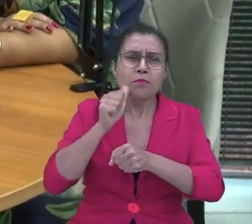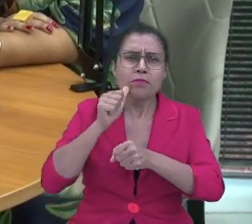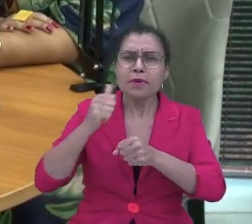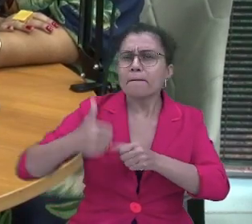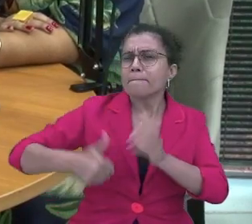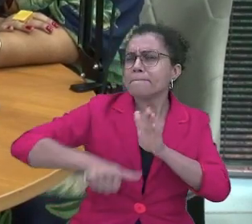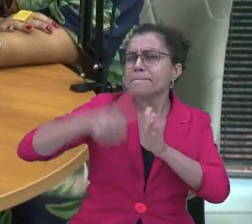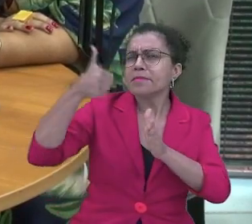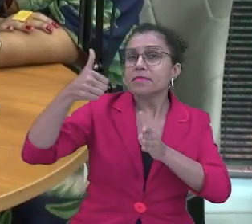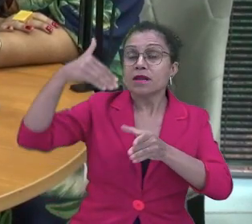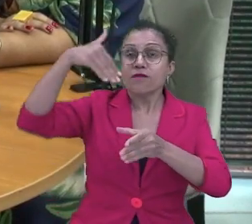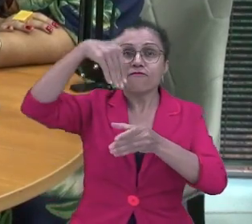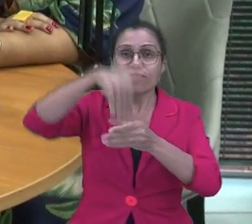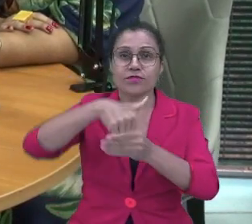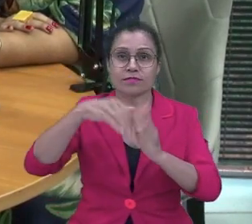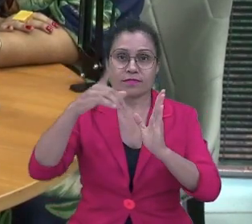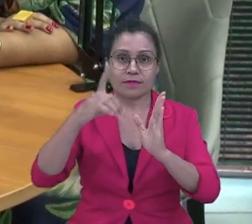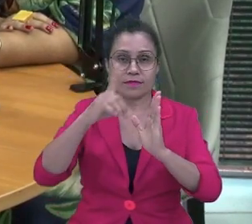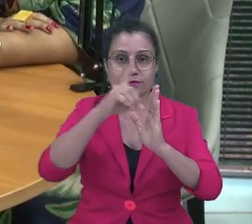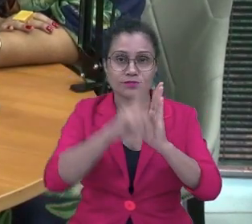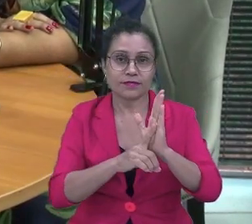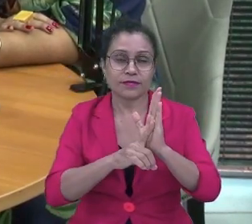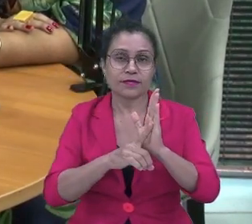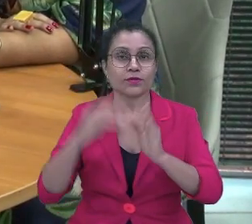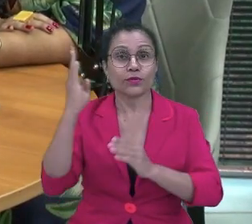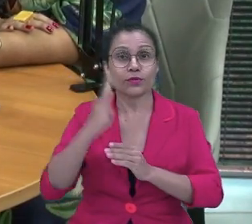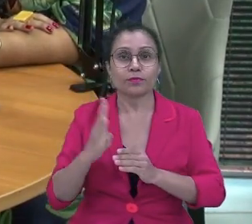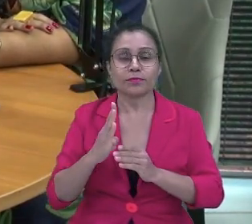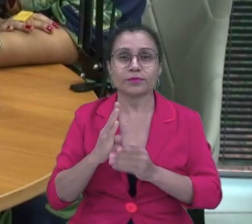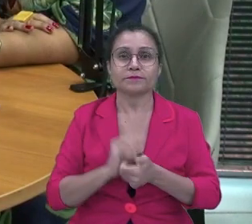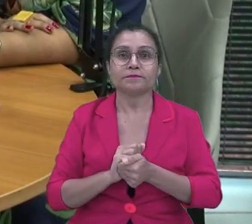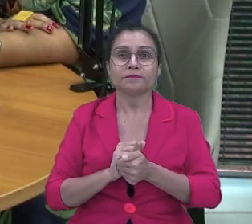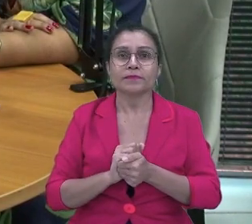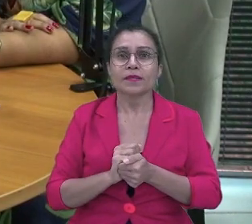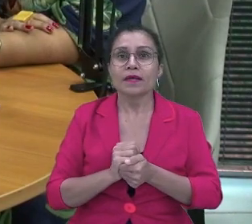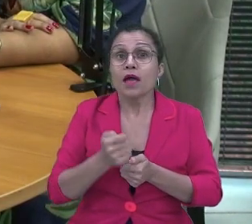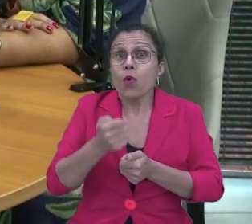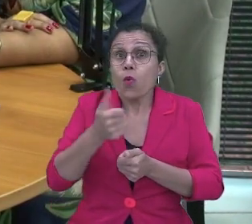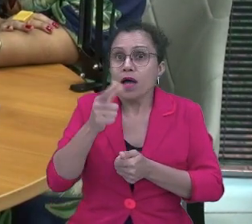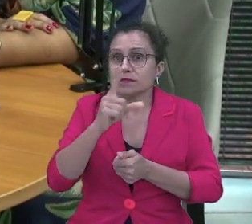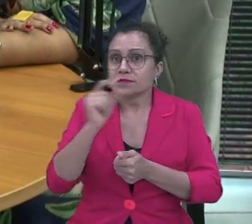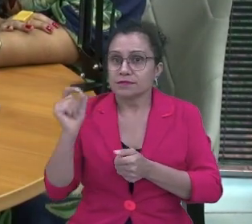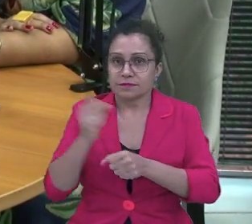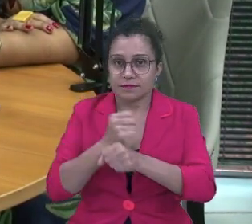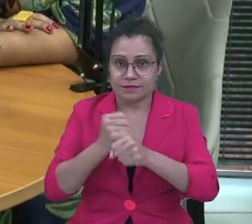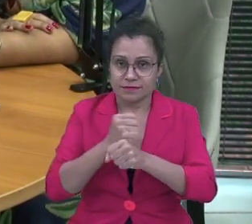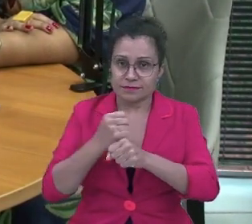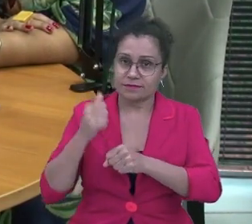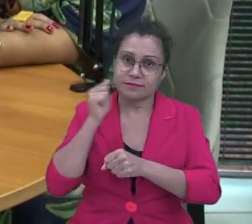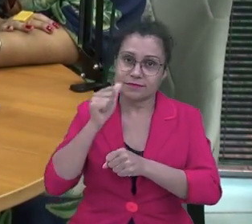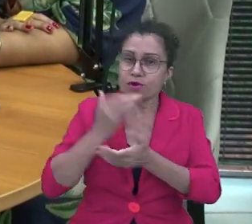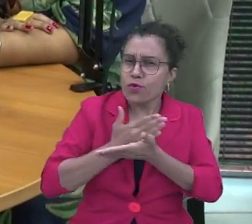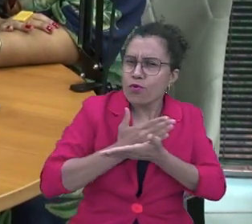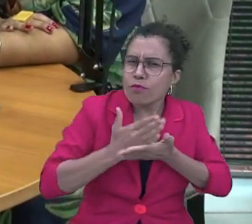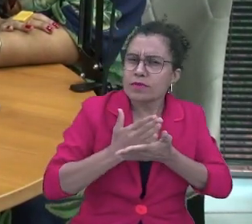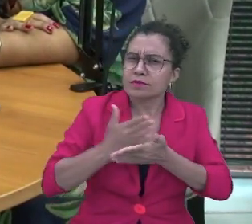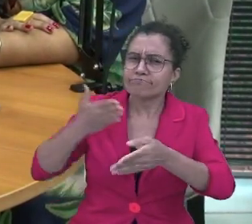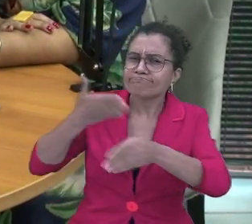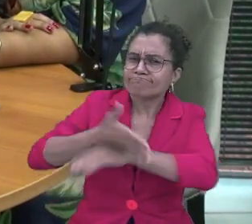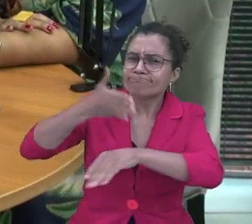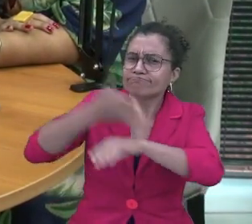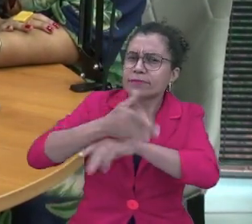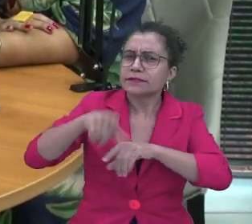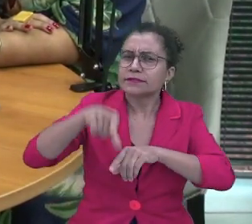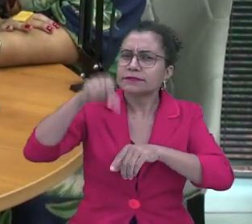pela primeira vez votar no Brasil. Isso significa menos de um século que nós, mulheres, começamos, né, a participar